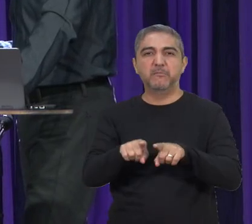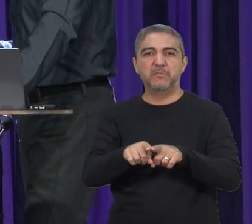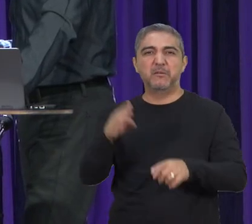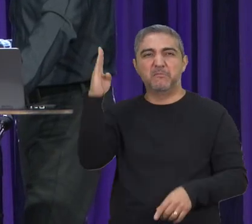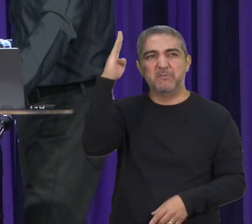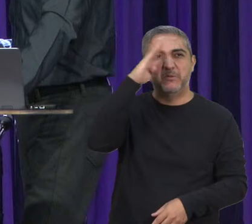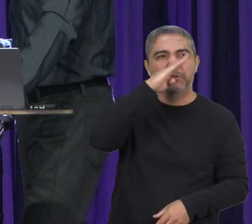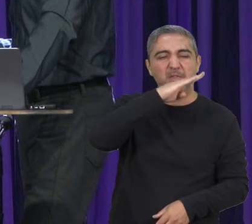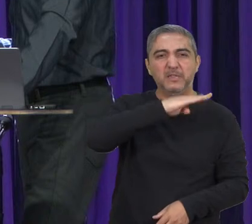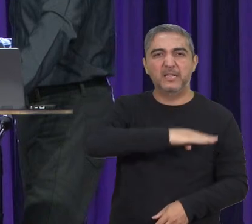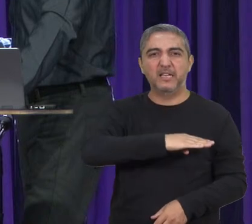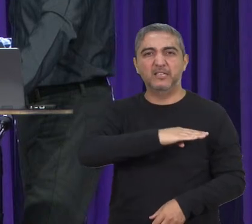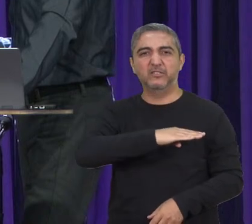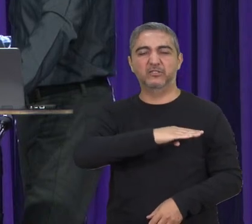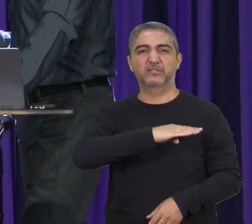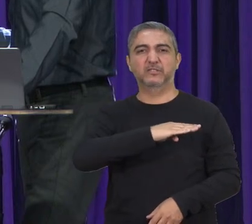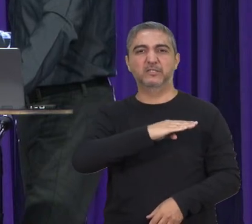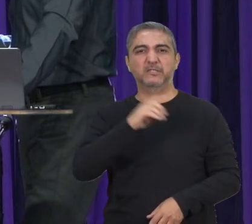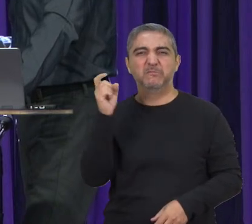engano,